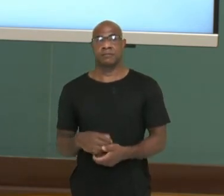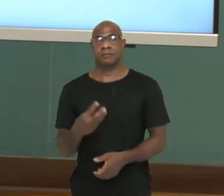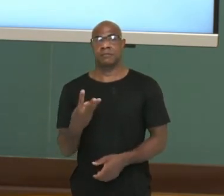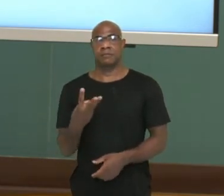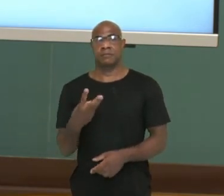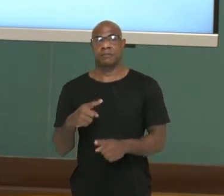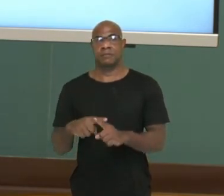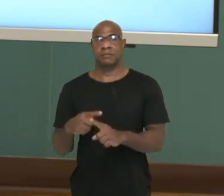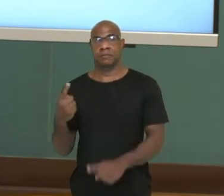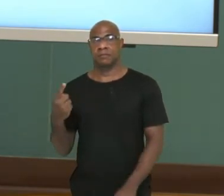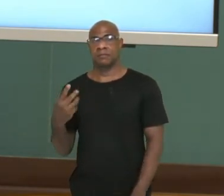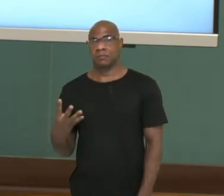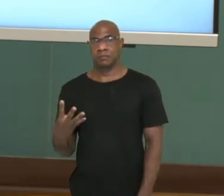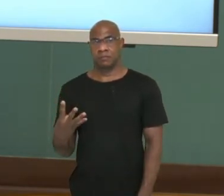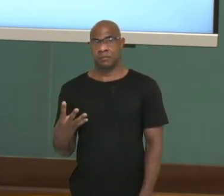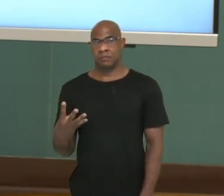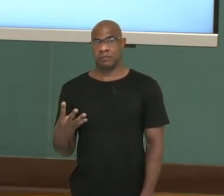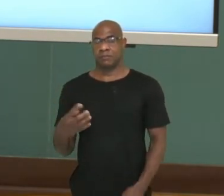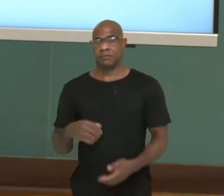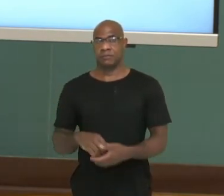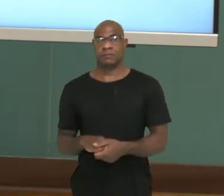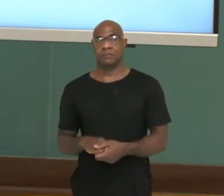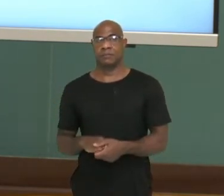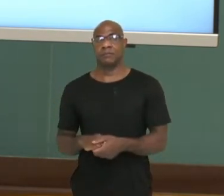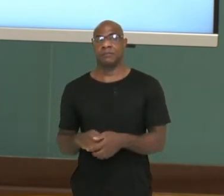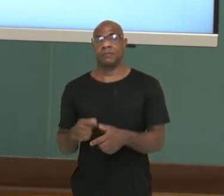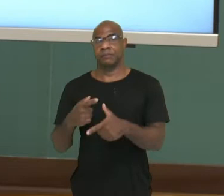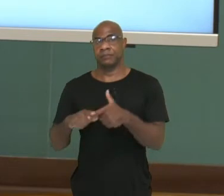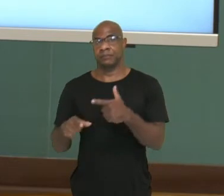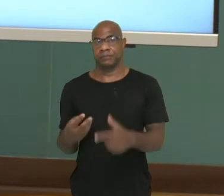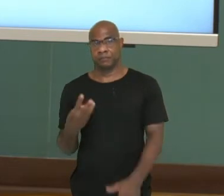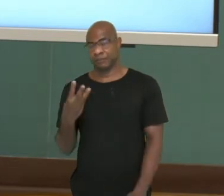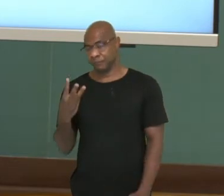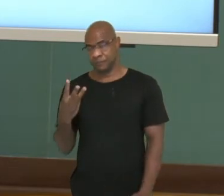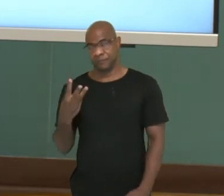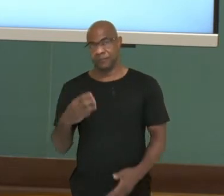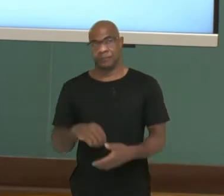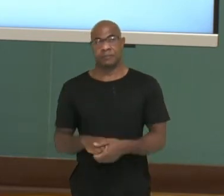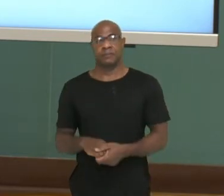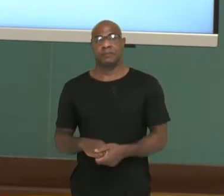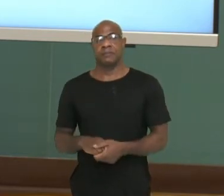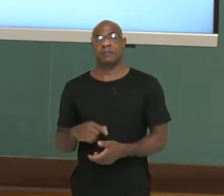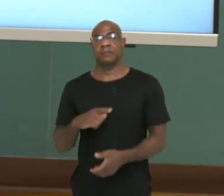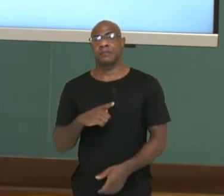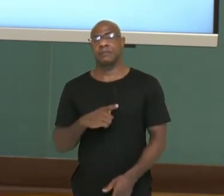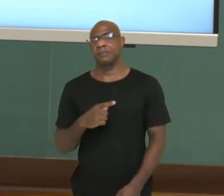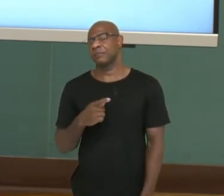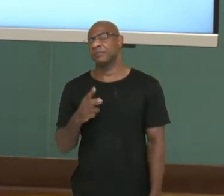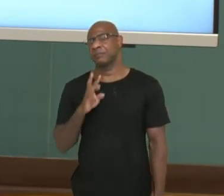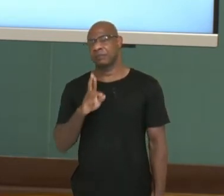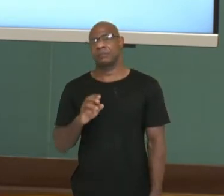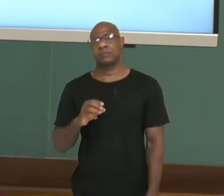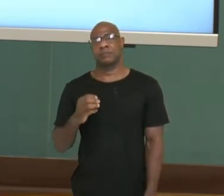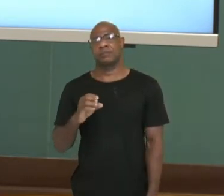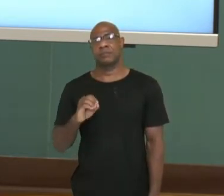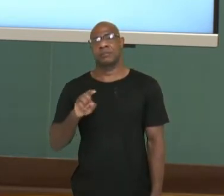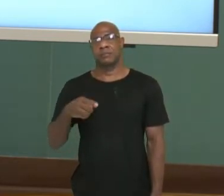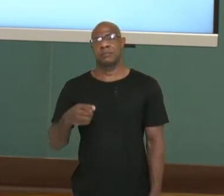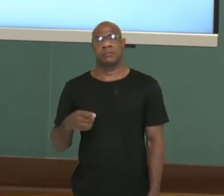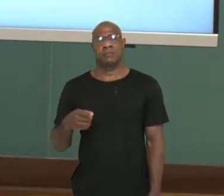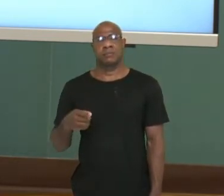Divido 3, que é a FEM equivalente, por 4, vou ter 0,75